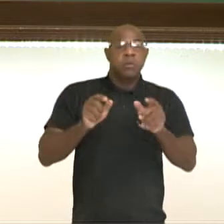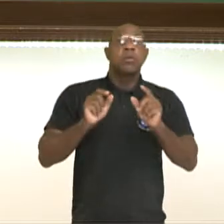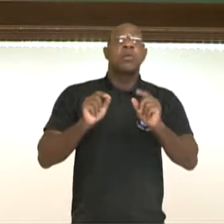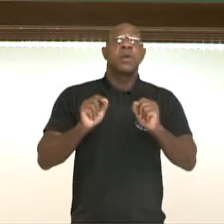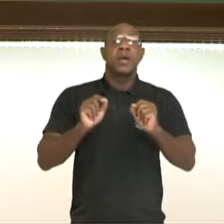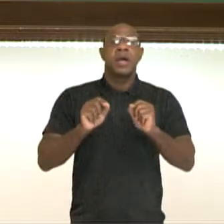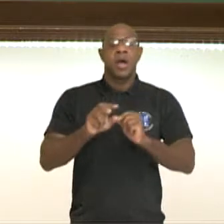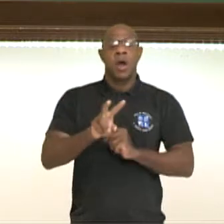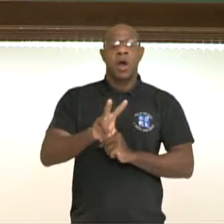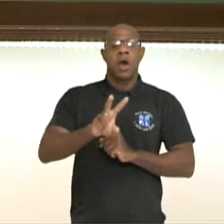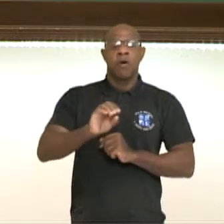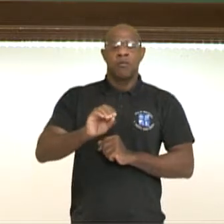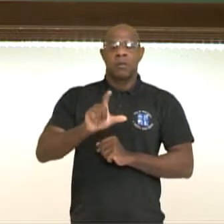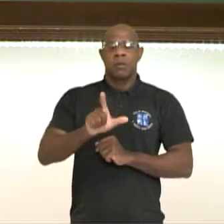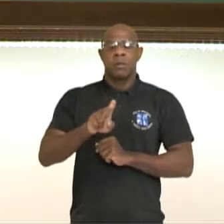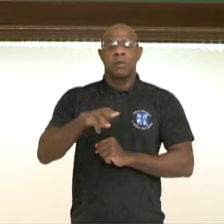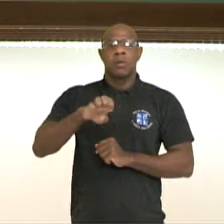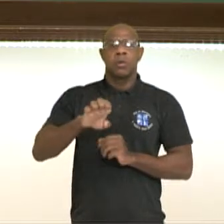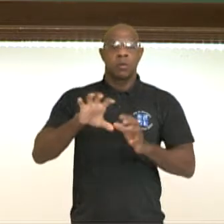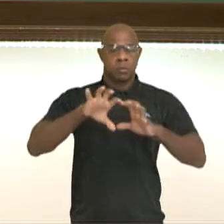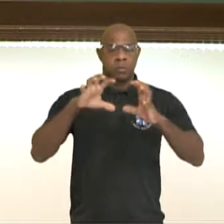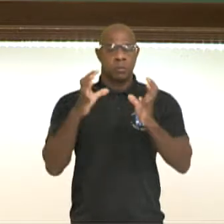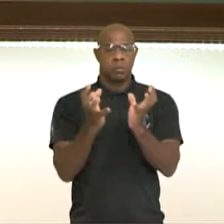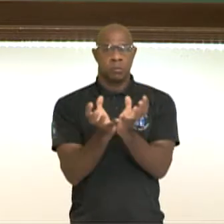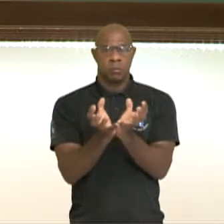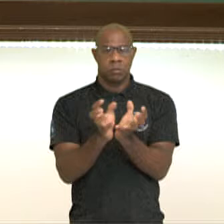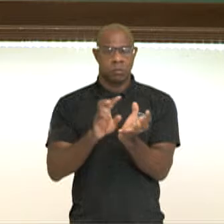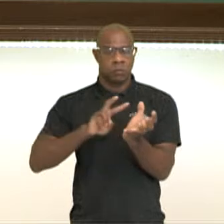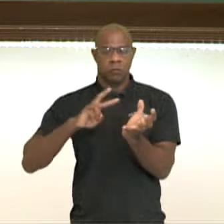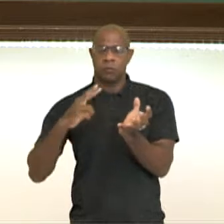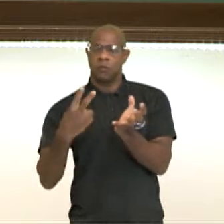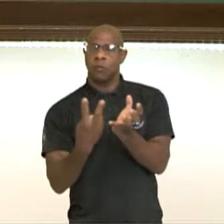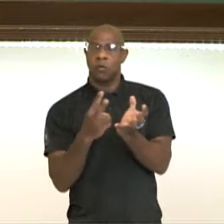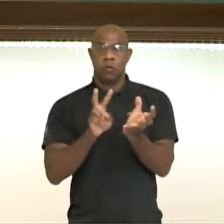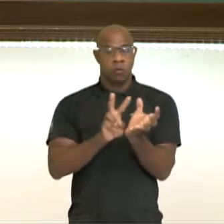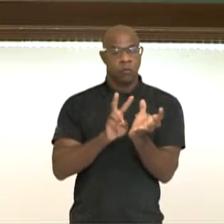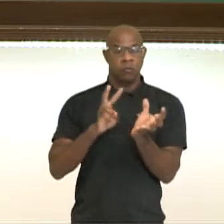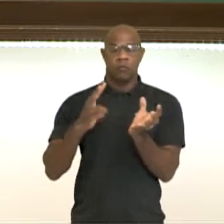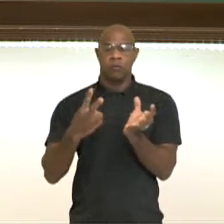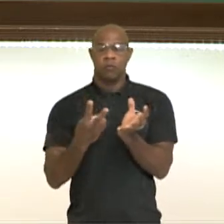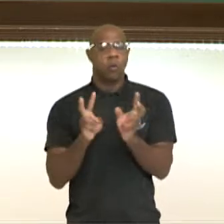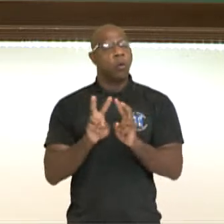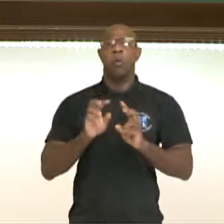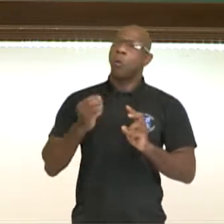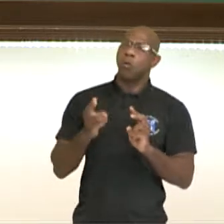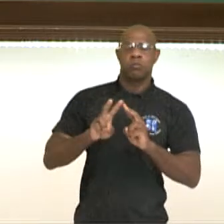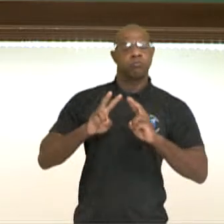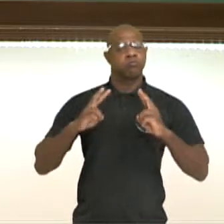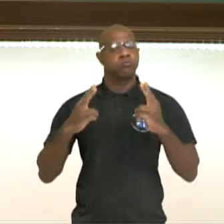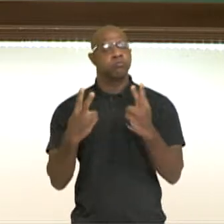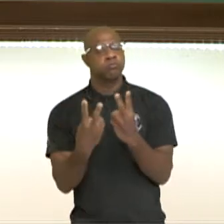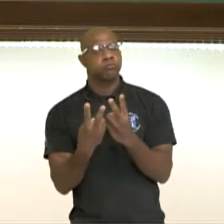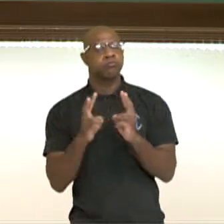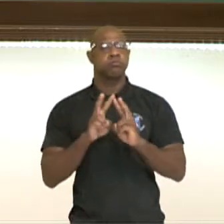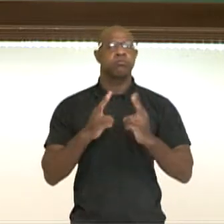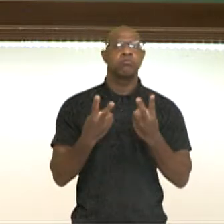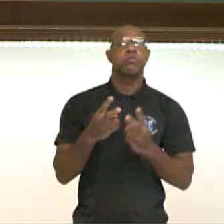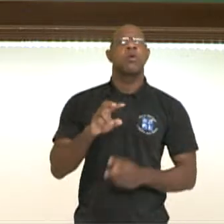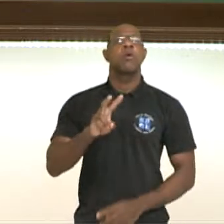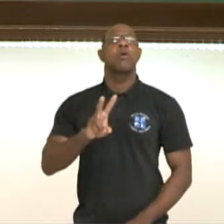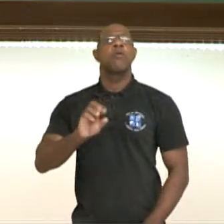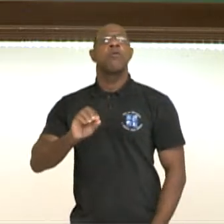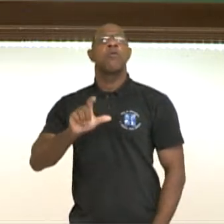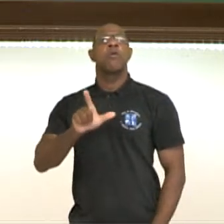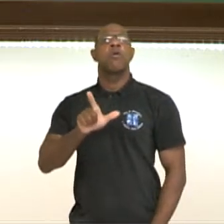gente fala em esfera, a gente às vezes tem dificuldade, facilidade de vocês lembrarem. Quando eu falo esfera, vocês